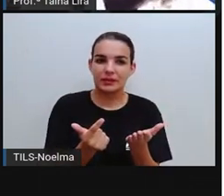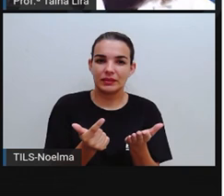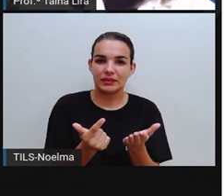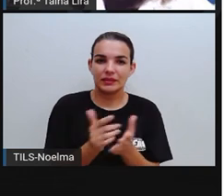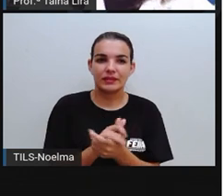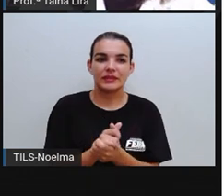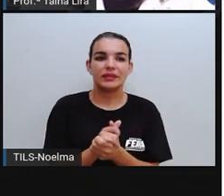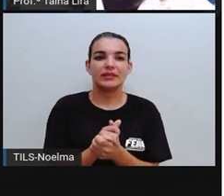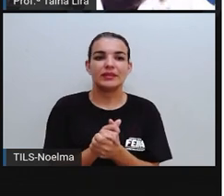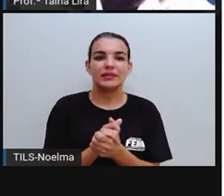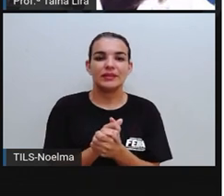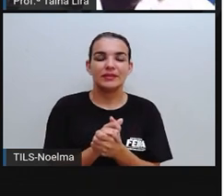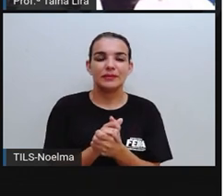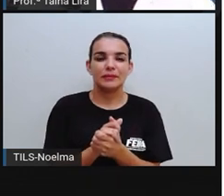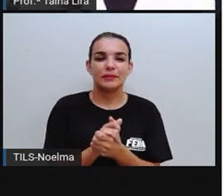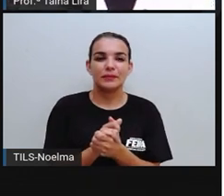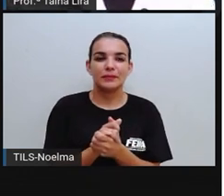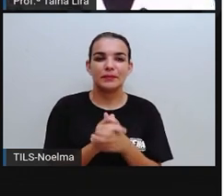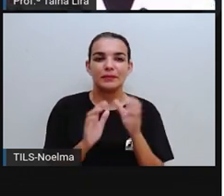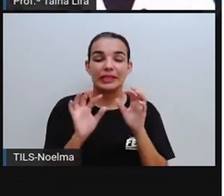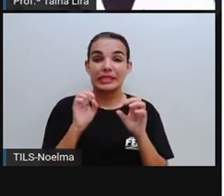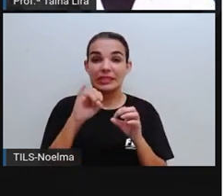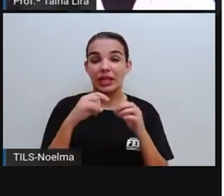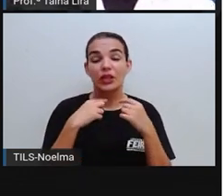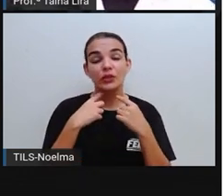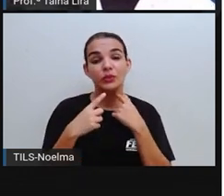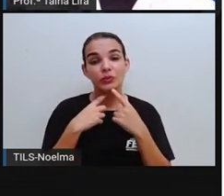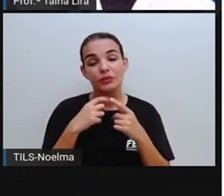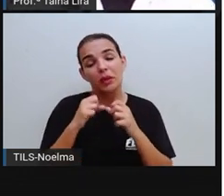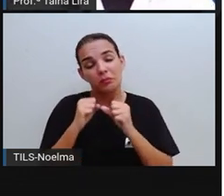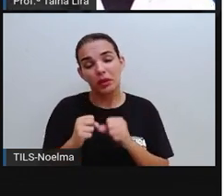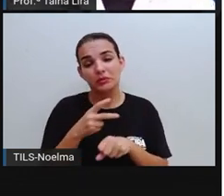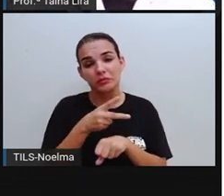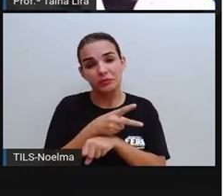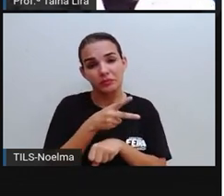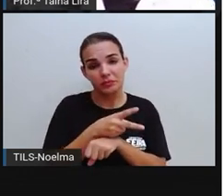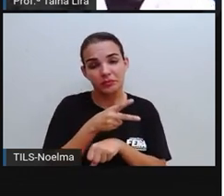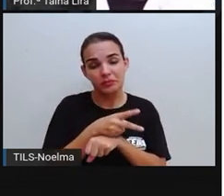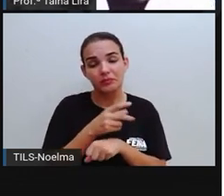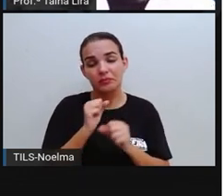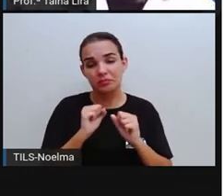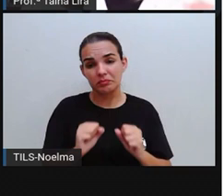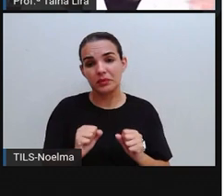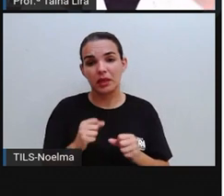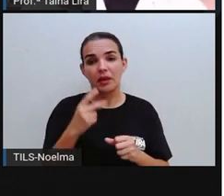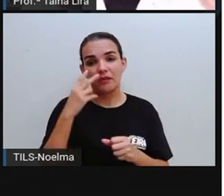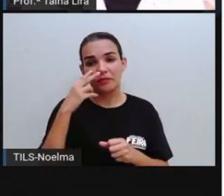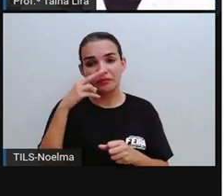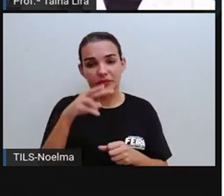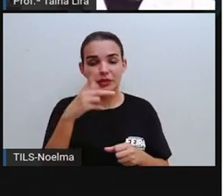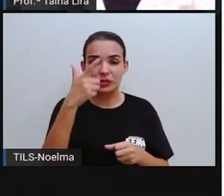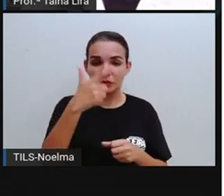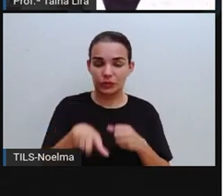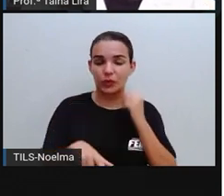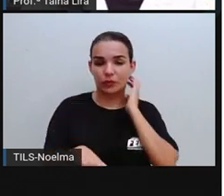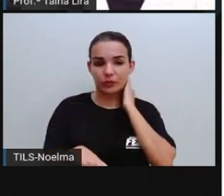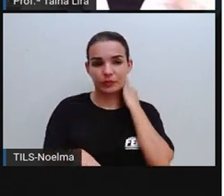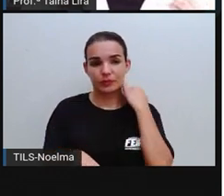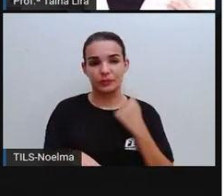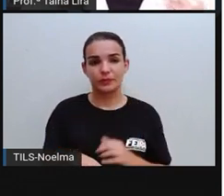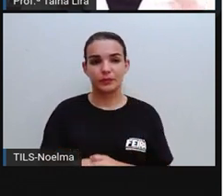texto jornalístico, certo? Se ficou alguma dúvida, vocês podem voltar na playlist e